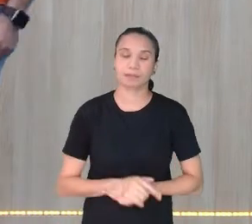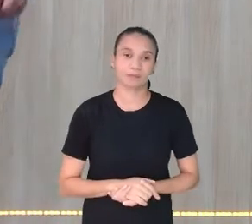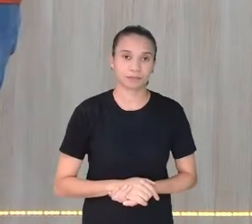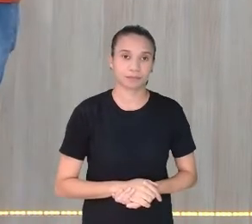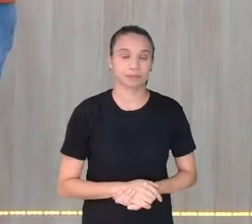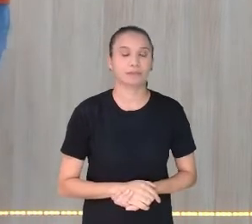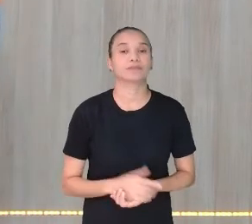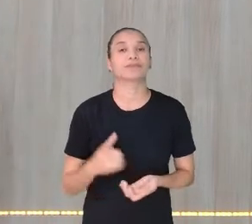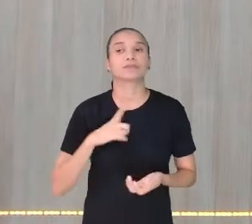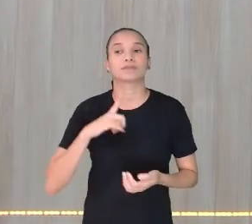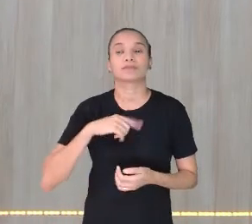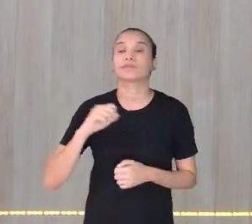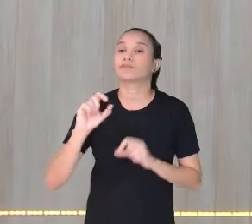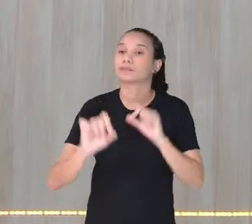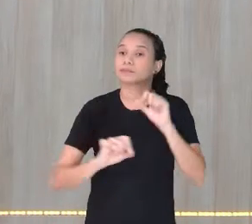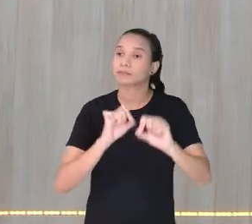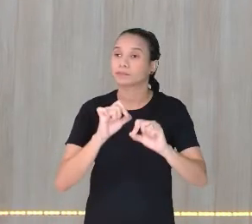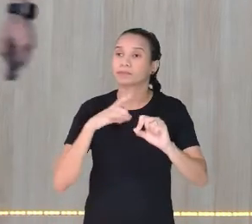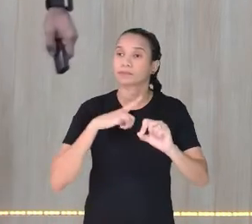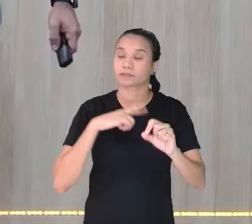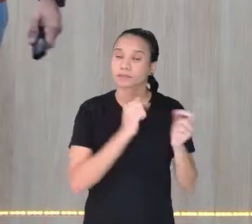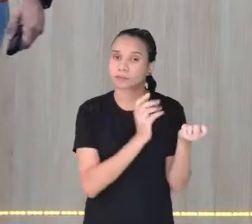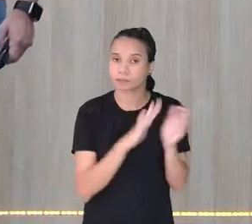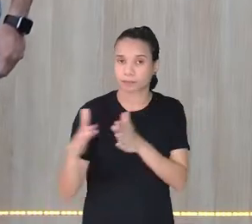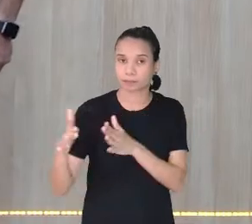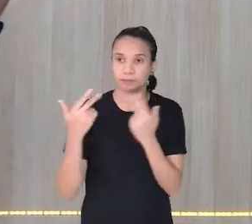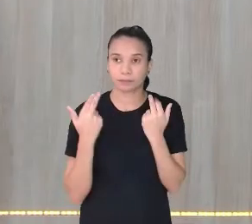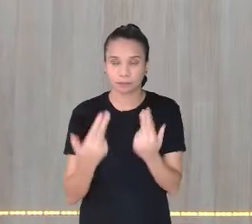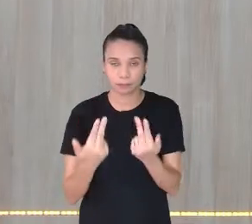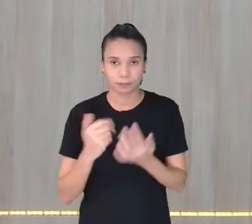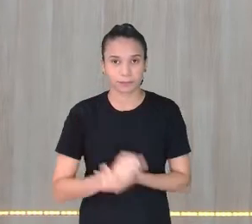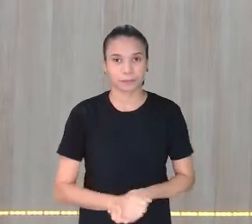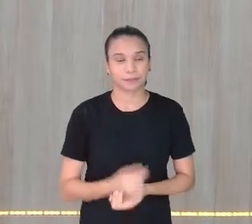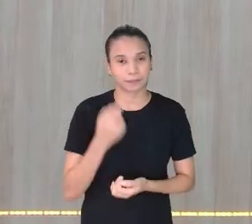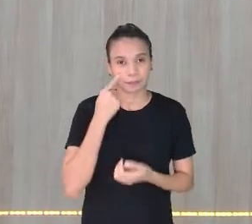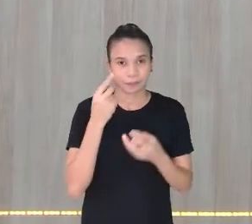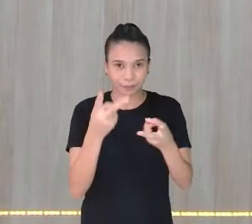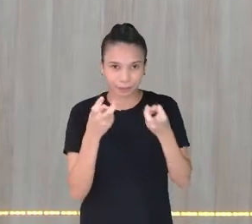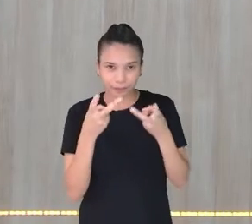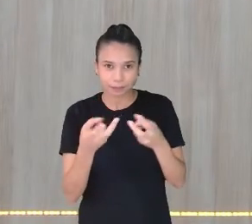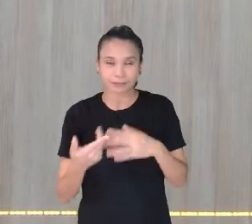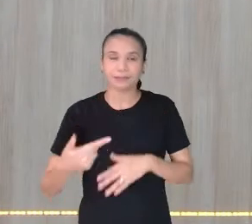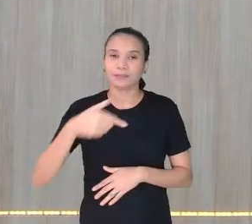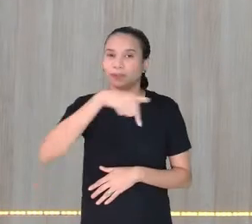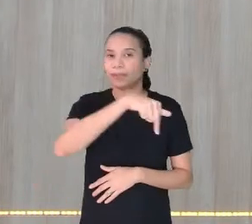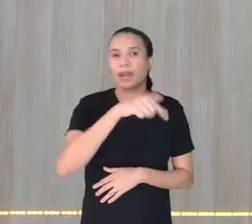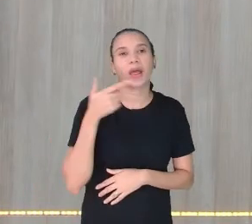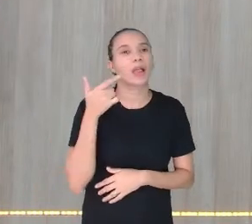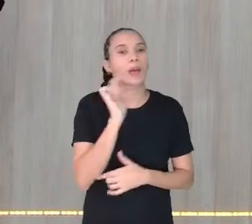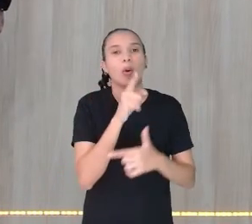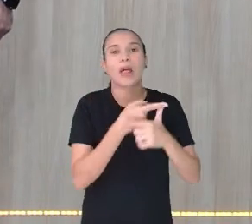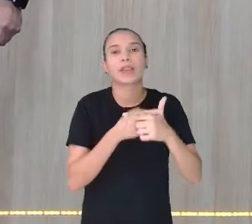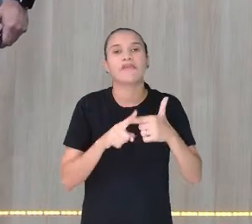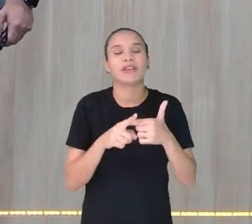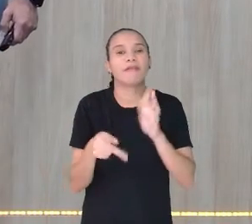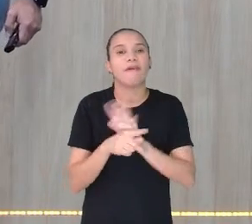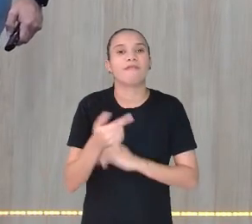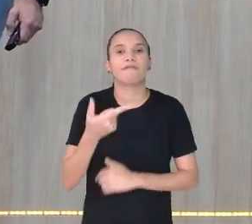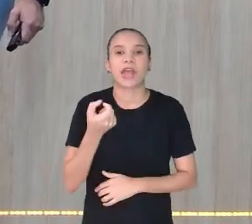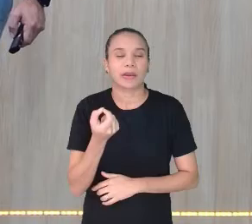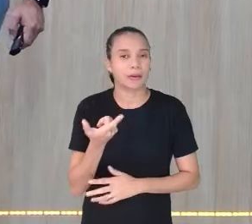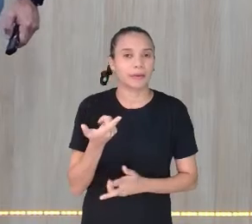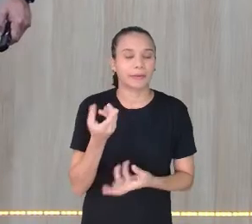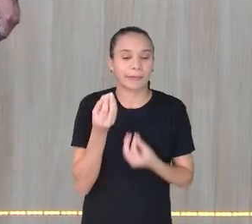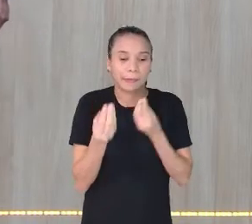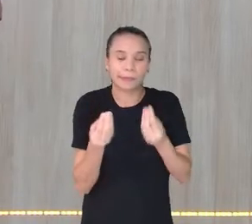7/20 e os passos, eles são os mesmos, tá? Note que o 7 não dá para a gente dividir por 20, e aí,